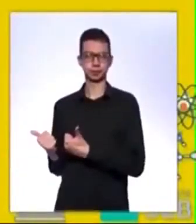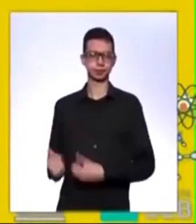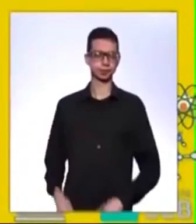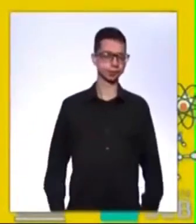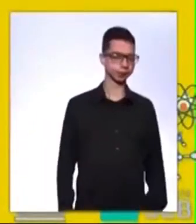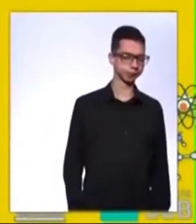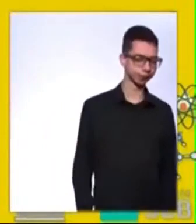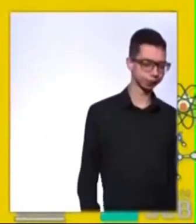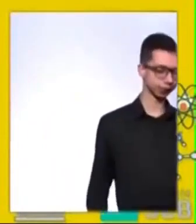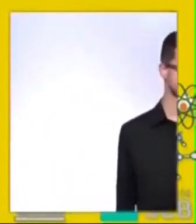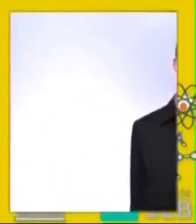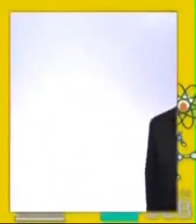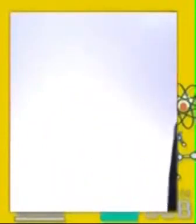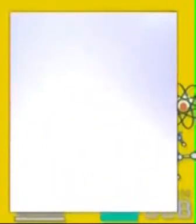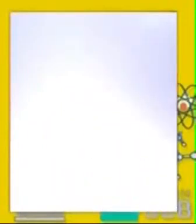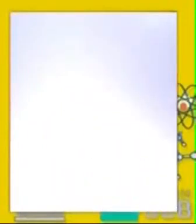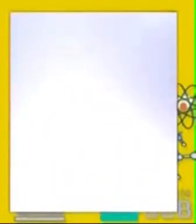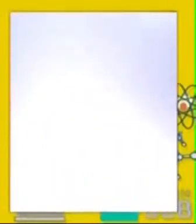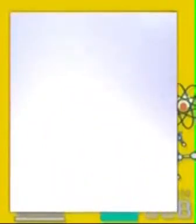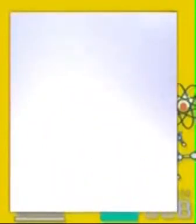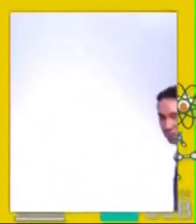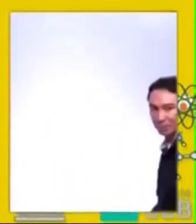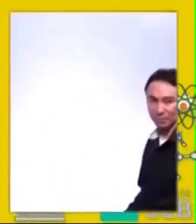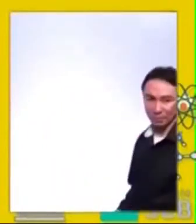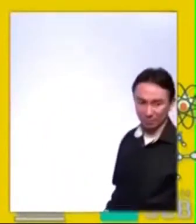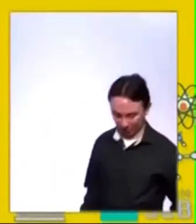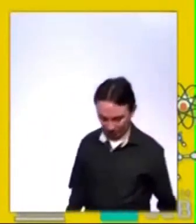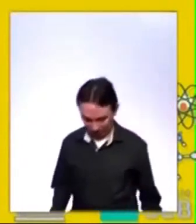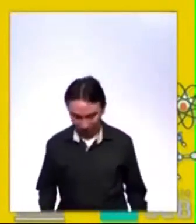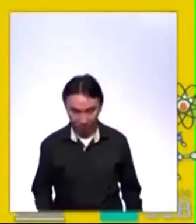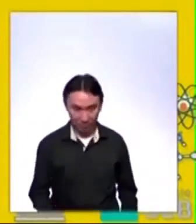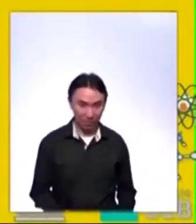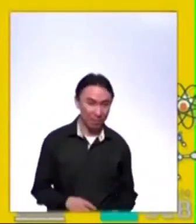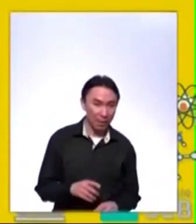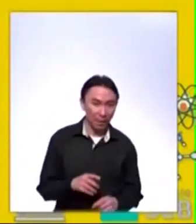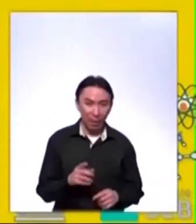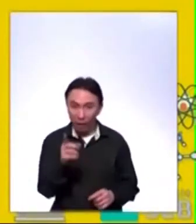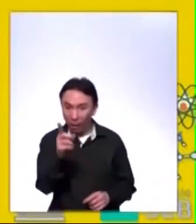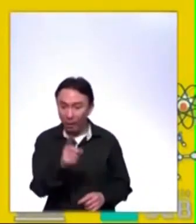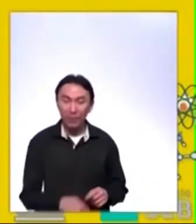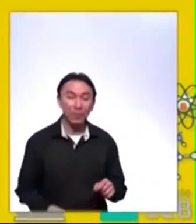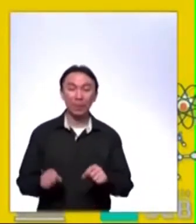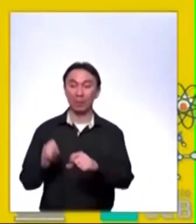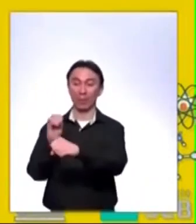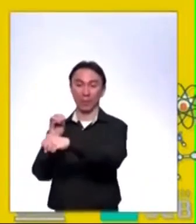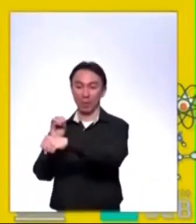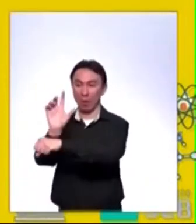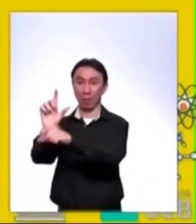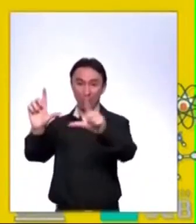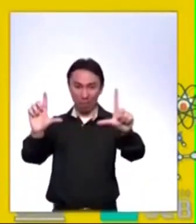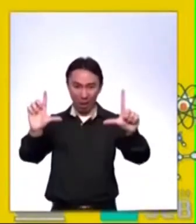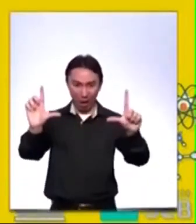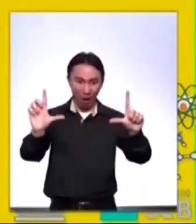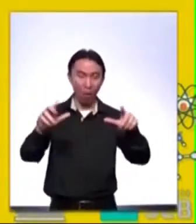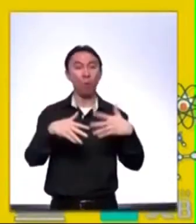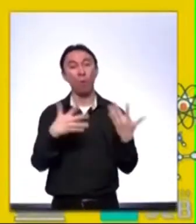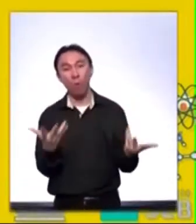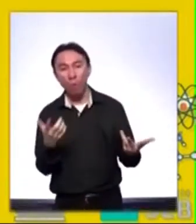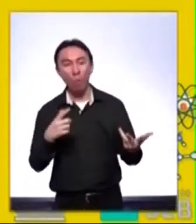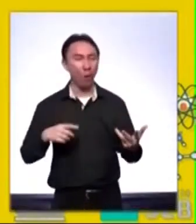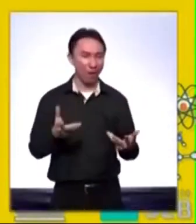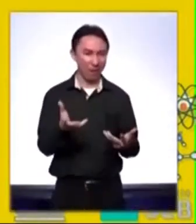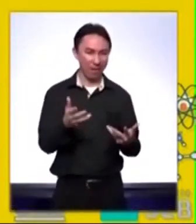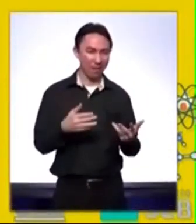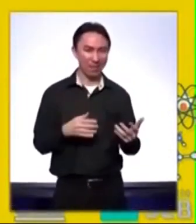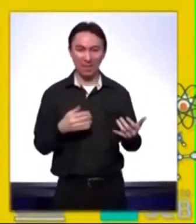Cuidado, perigo, perigo, perigo. No cinema, ou é comédia, ou é um drama. No